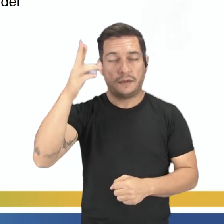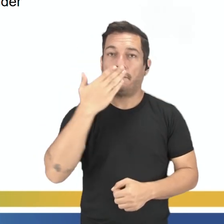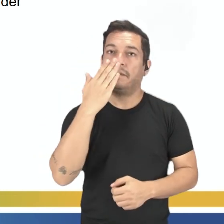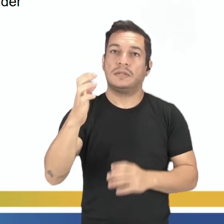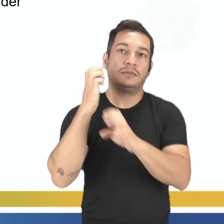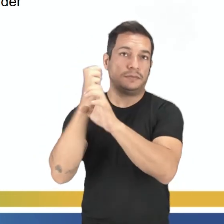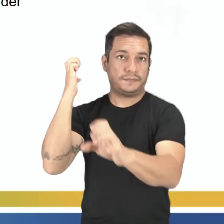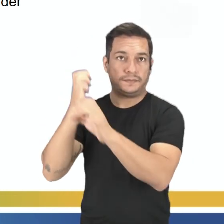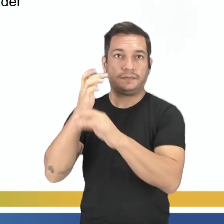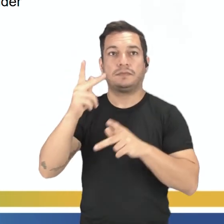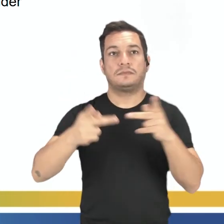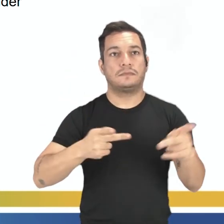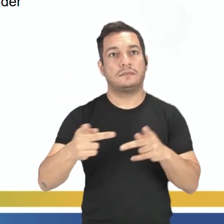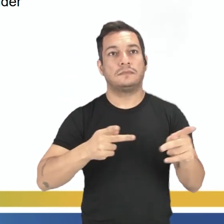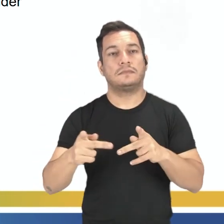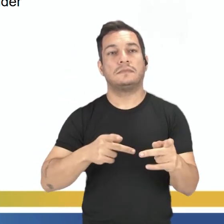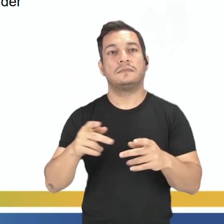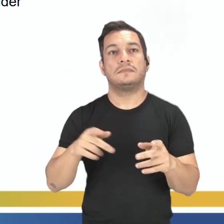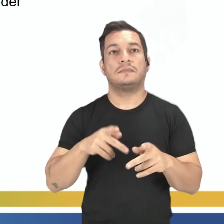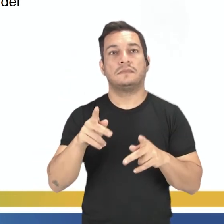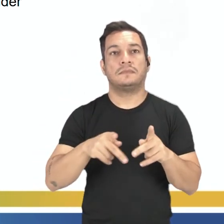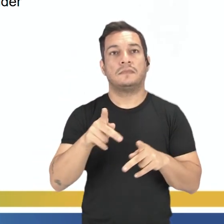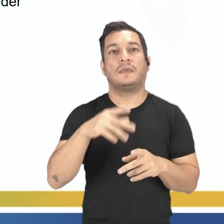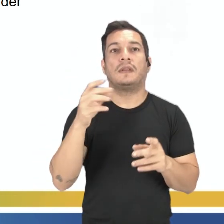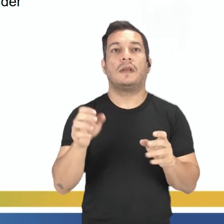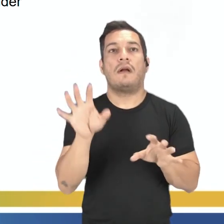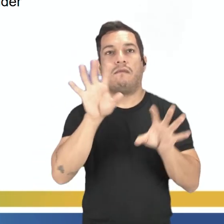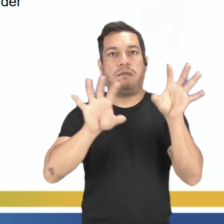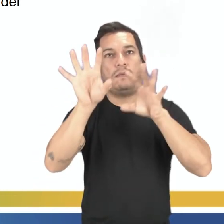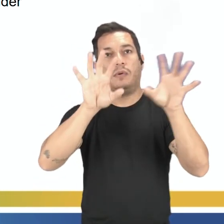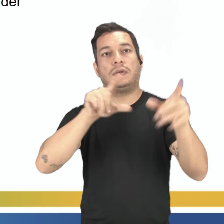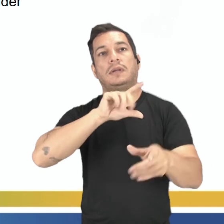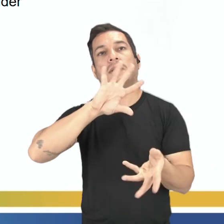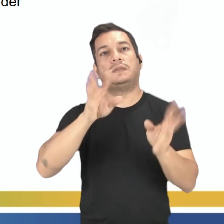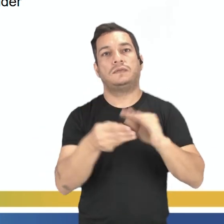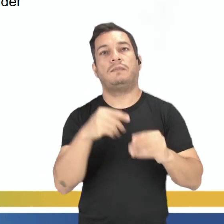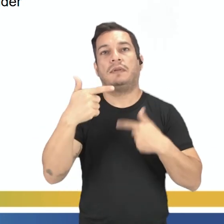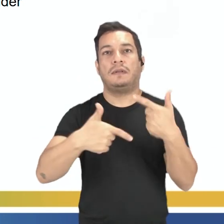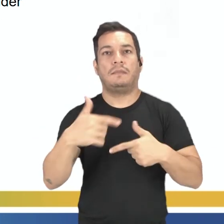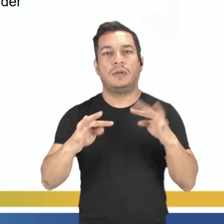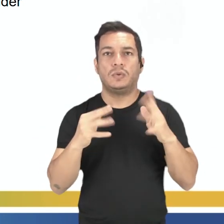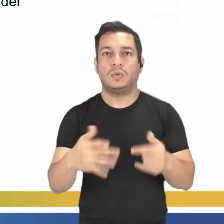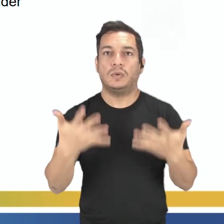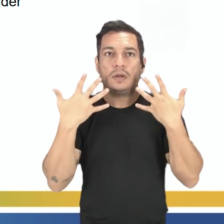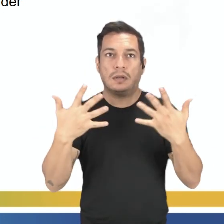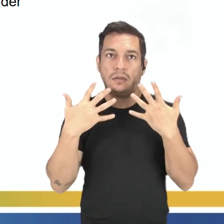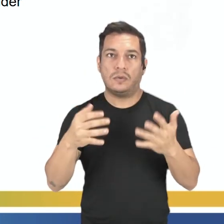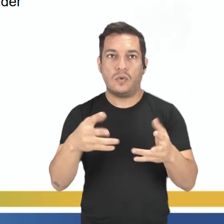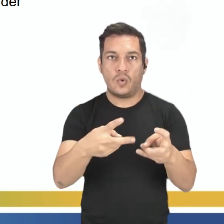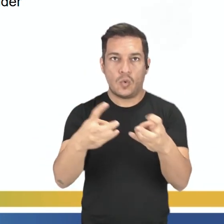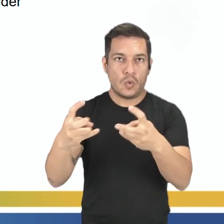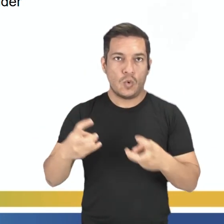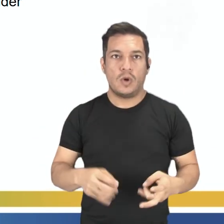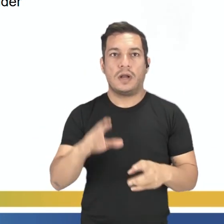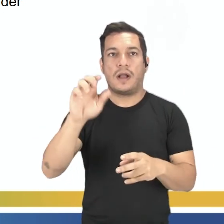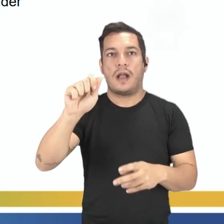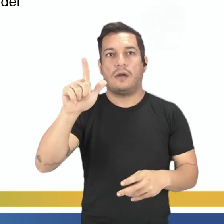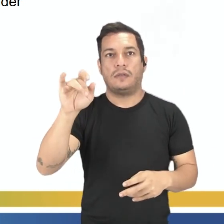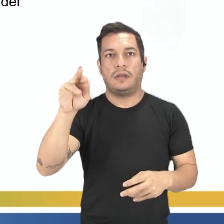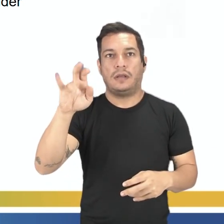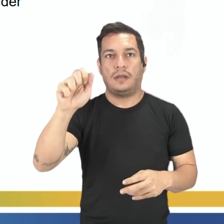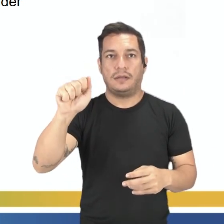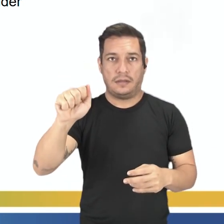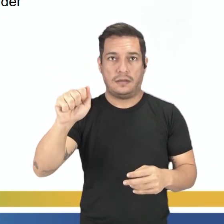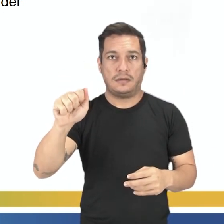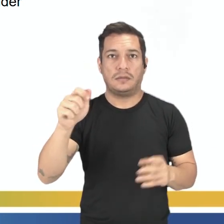que projete uma locomotiva a vapor que transforme em trabalho todo o calor retirado da sua caldeira a alta